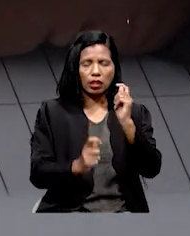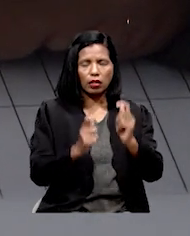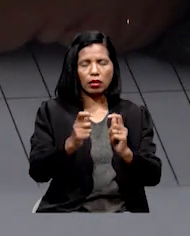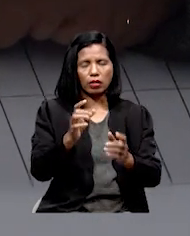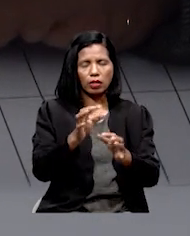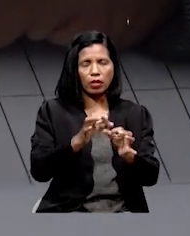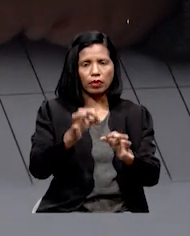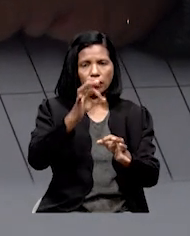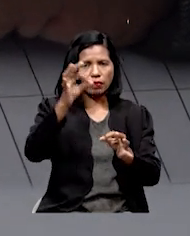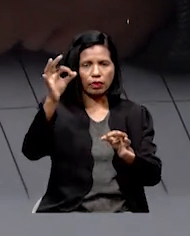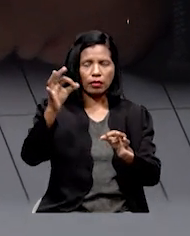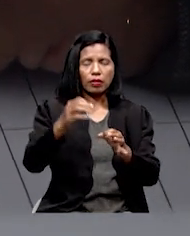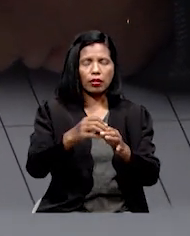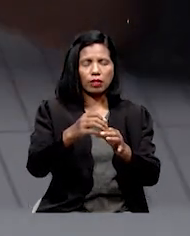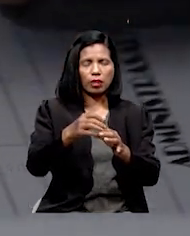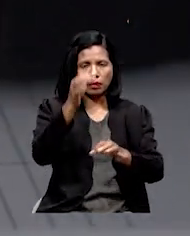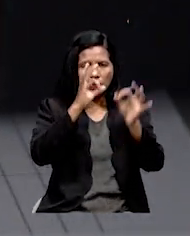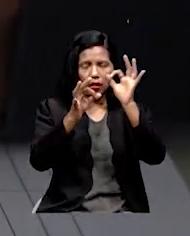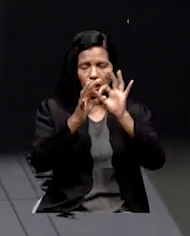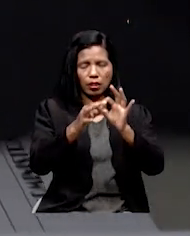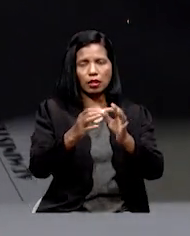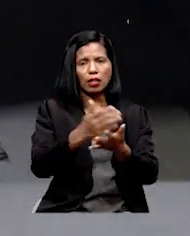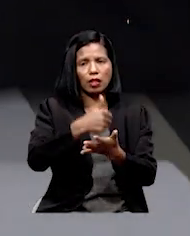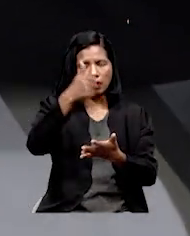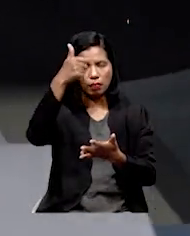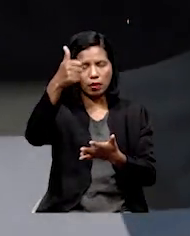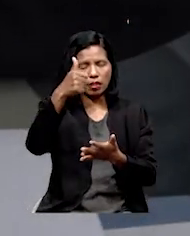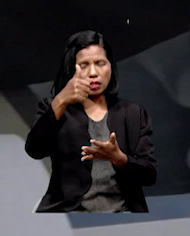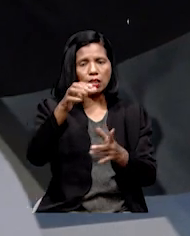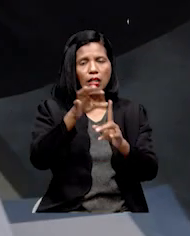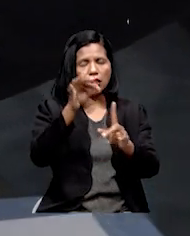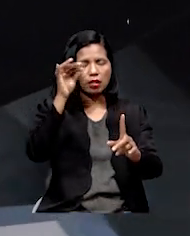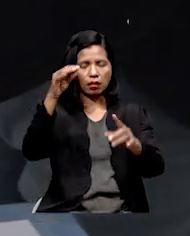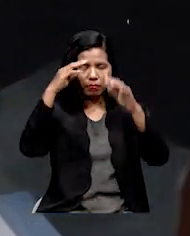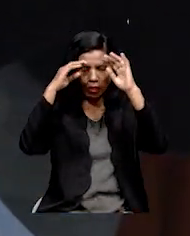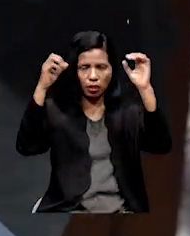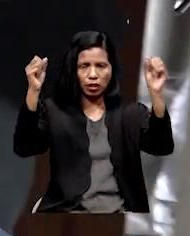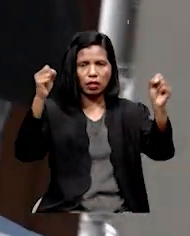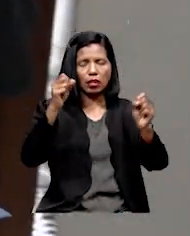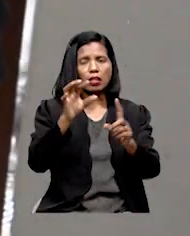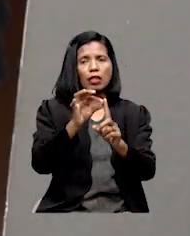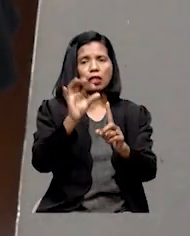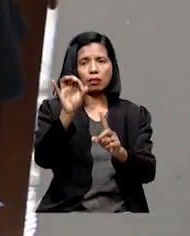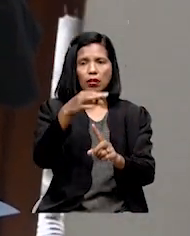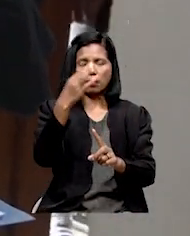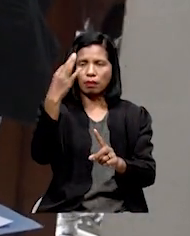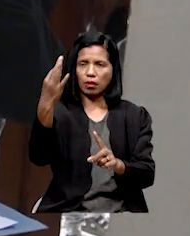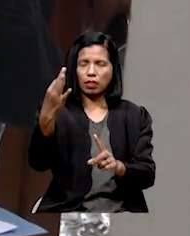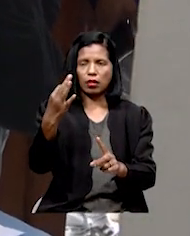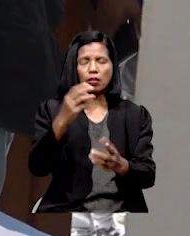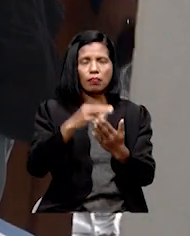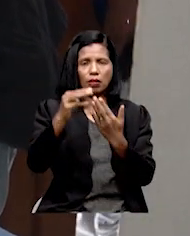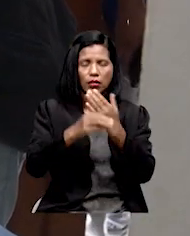semanan e eleição presidencial ne bese halao e loron seno sencia foi em março tina né. O insira patene katak